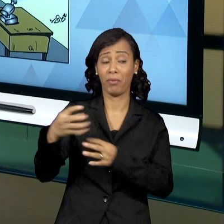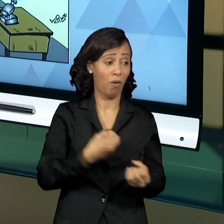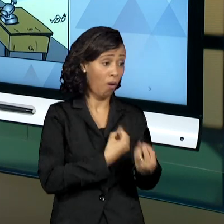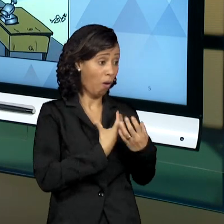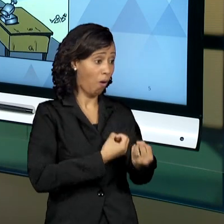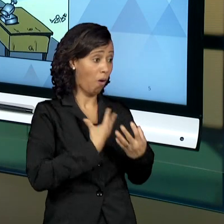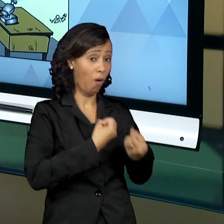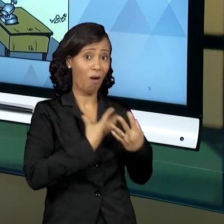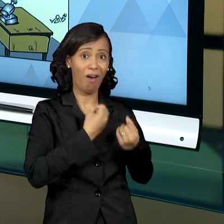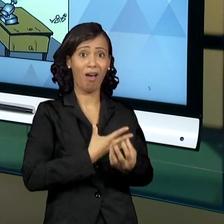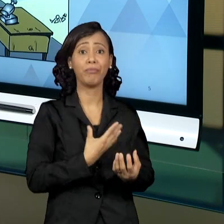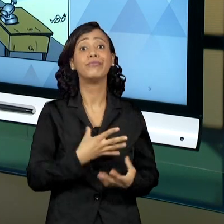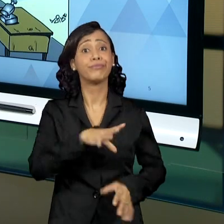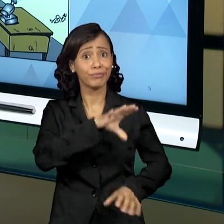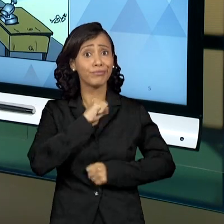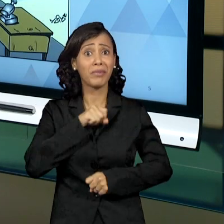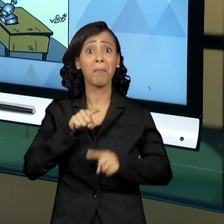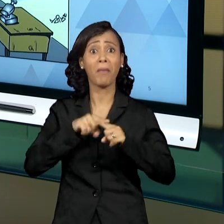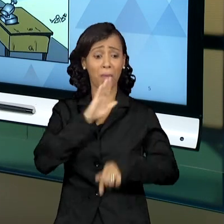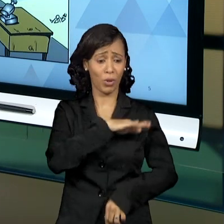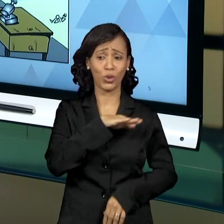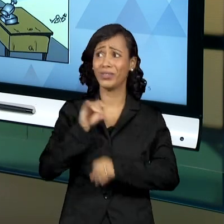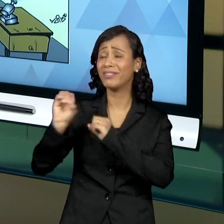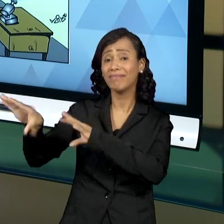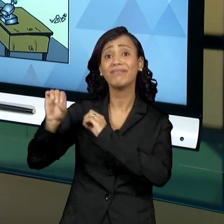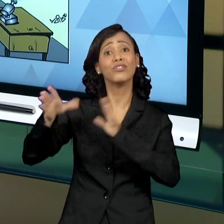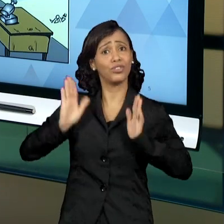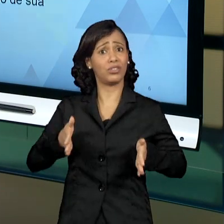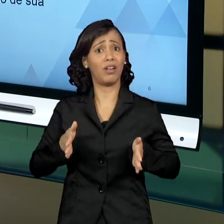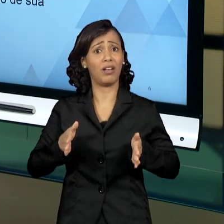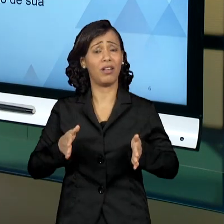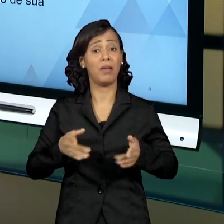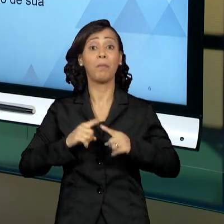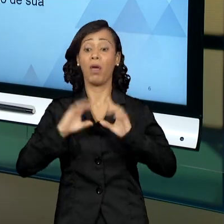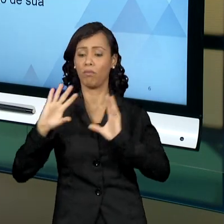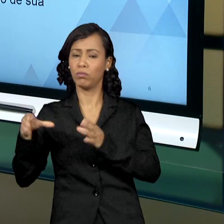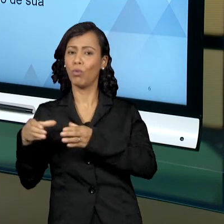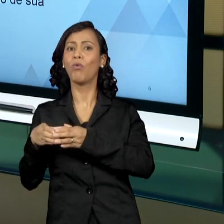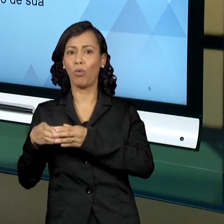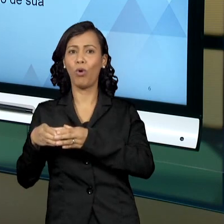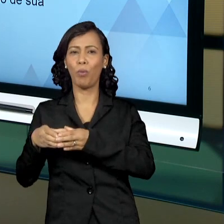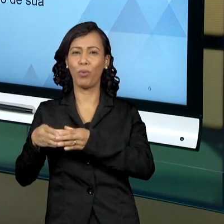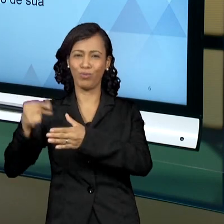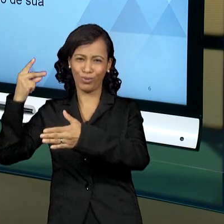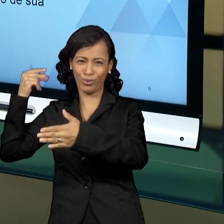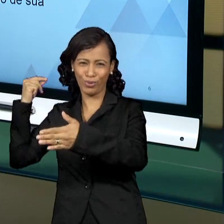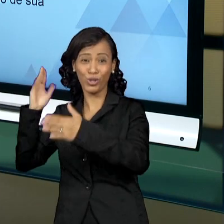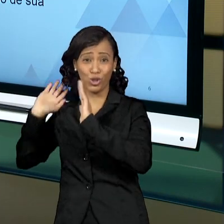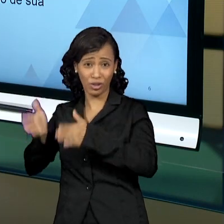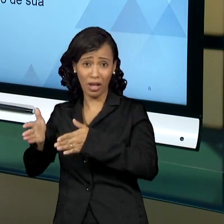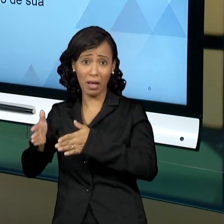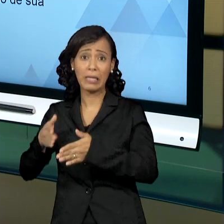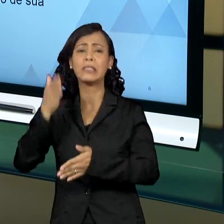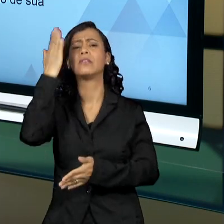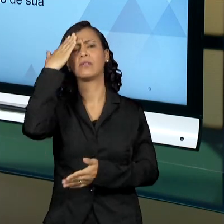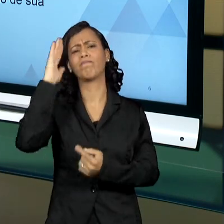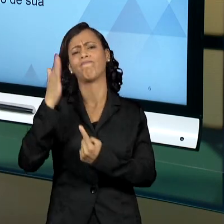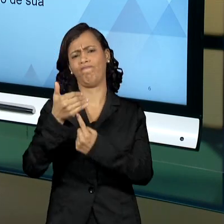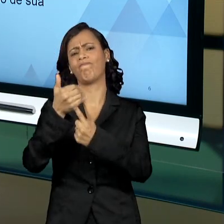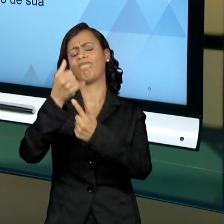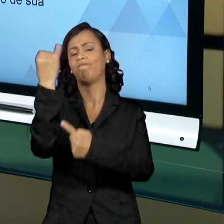imigrantes, eles não nasceram nessa geração, mas reconhecem o valor e a importância das